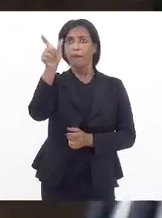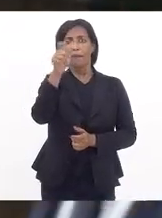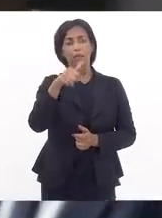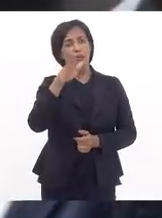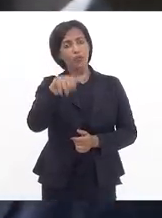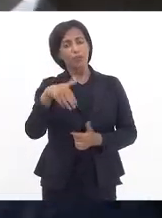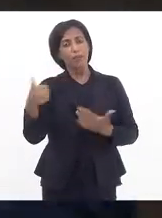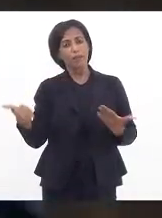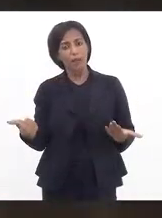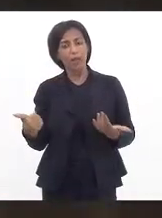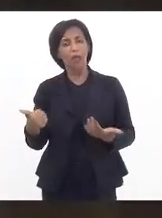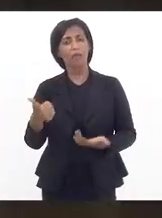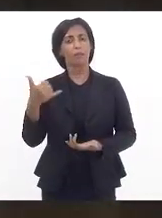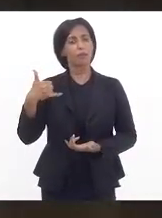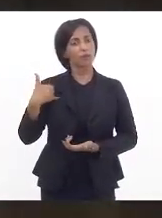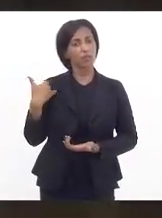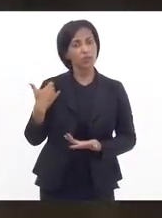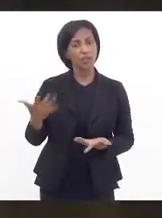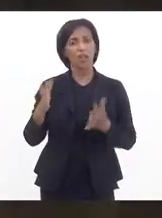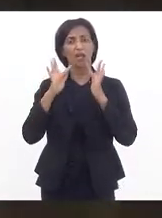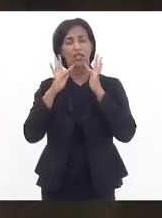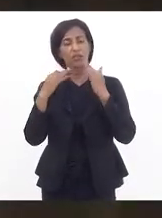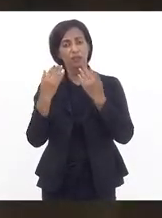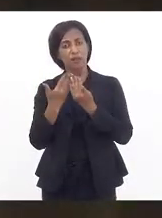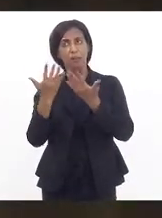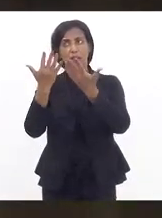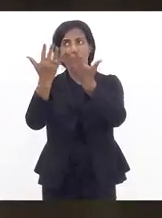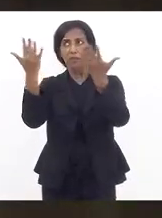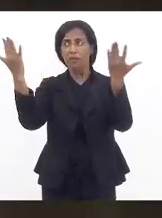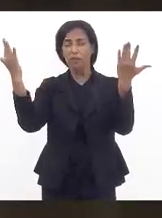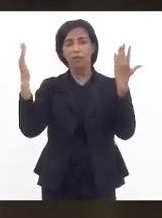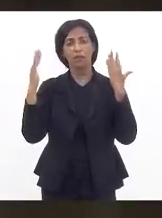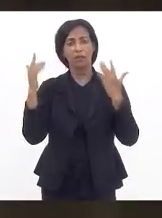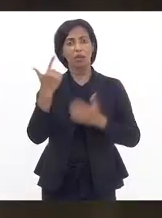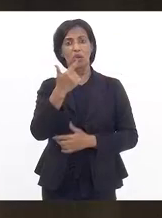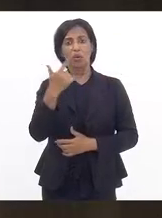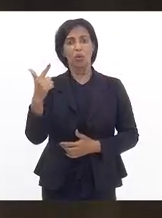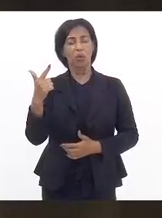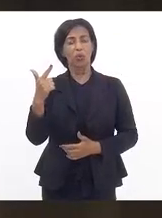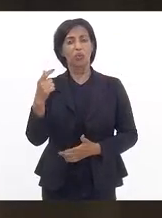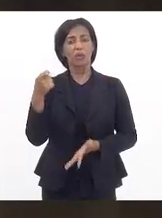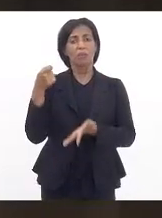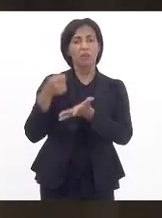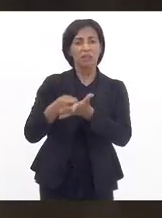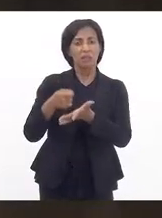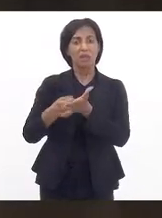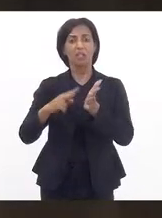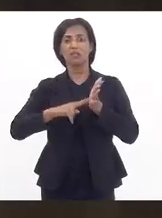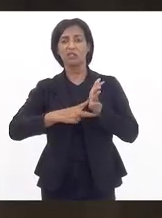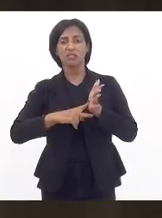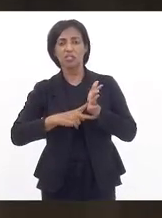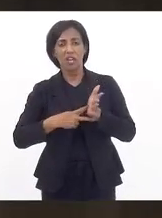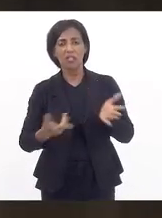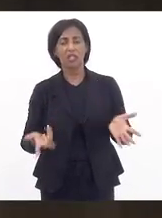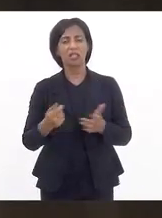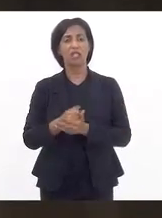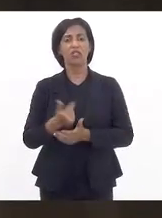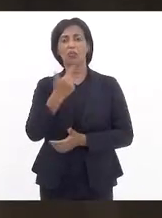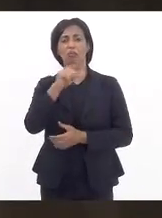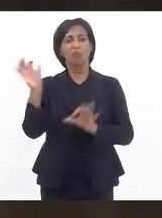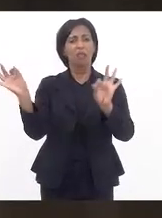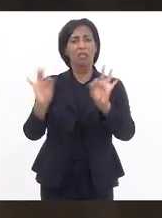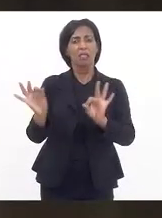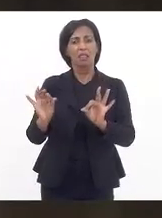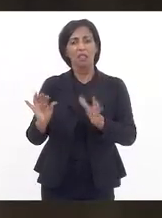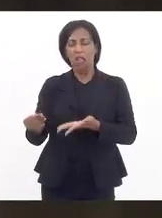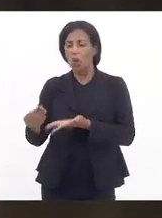vem eu sou a cidade famílias que estão aqui em cima não tem militante de aluguel não tem Sindicalista não tem